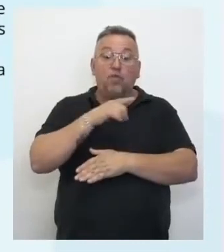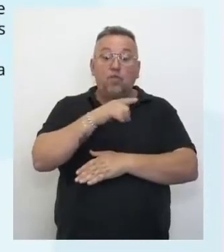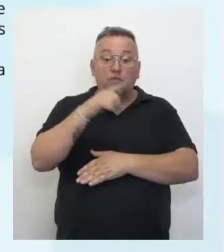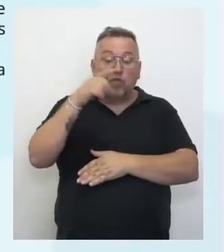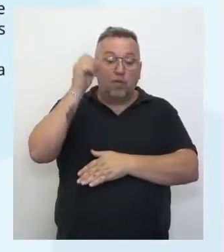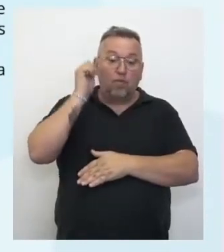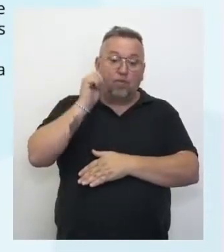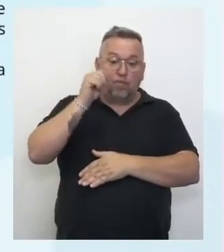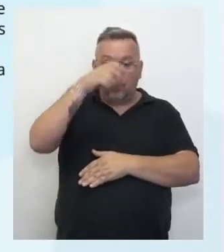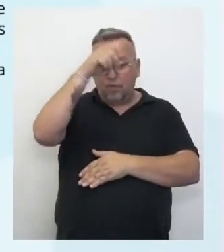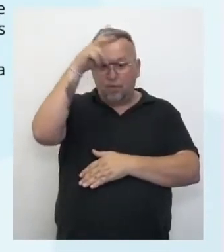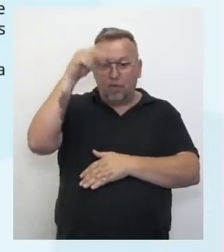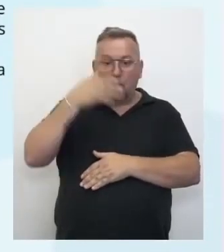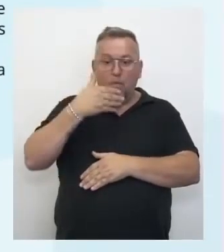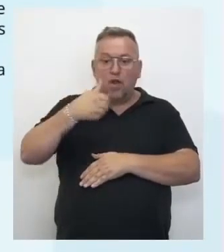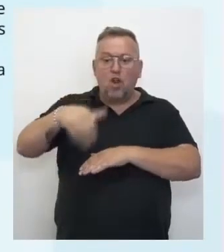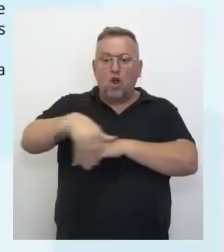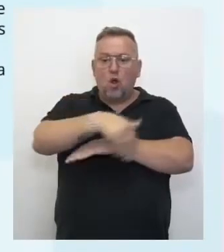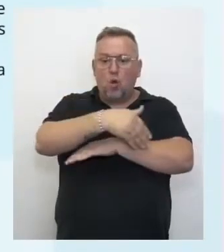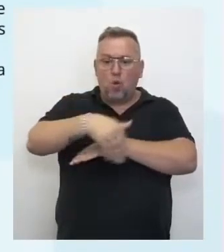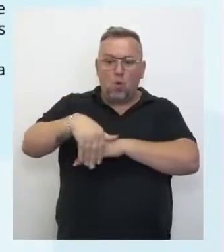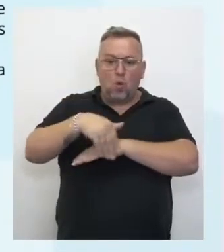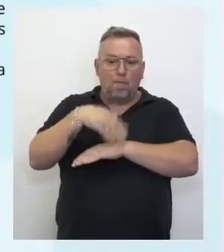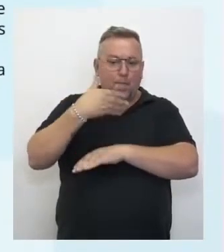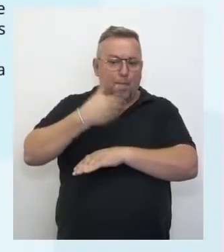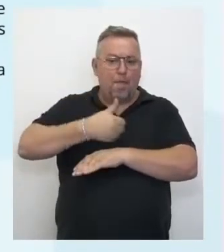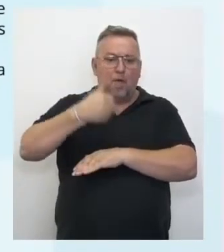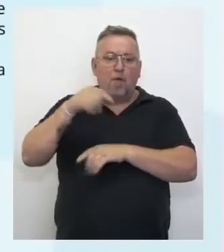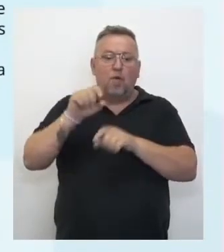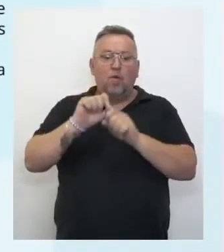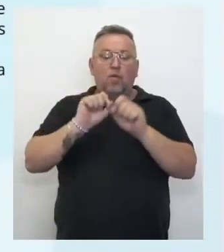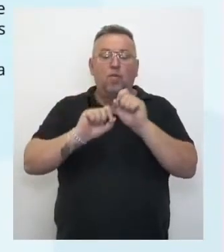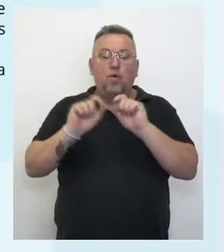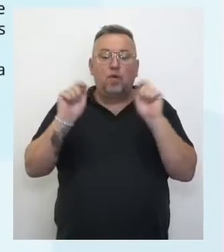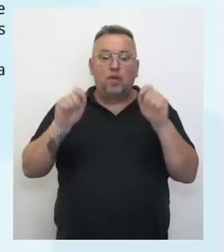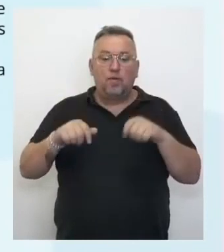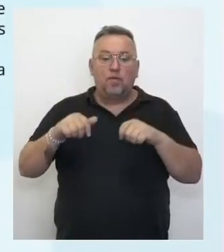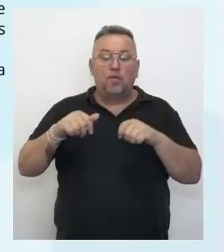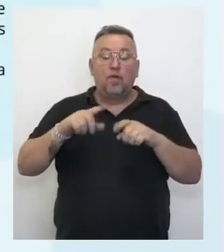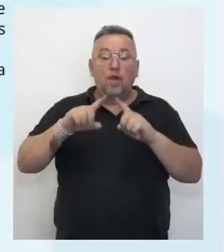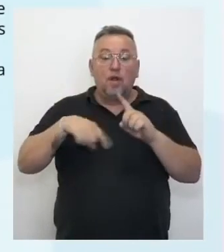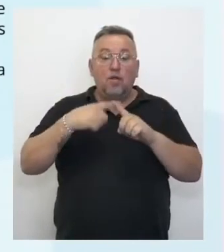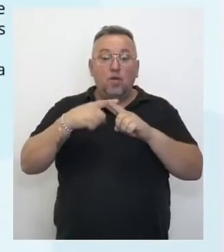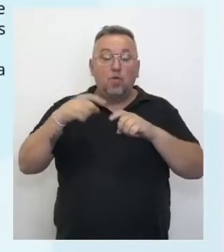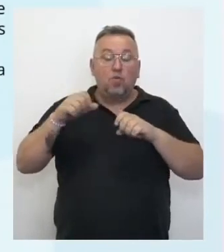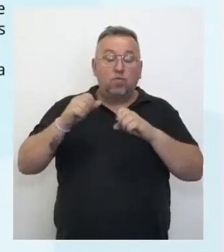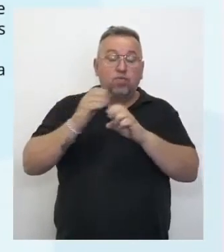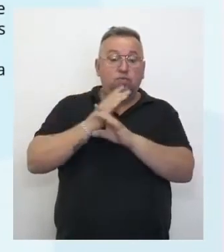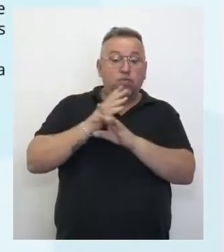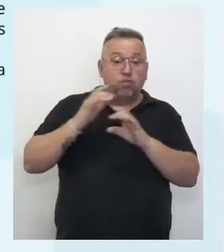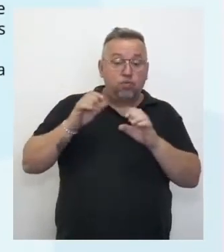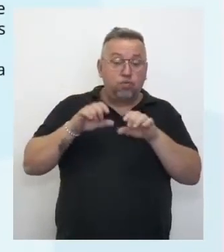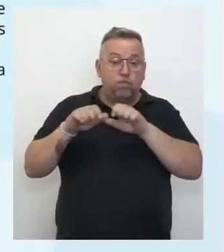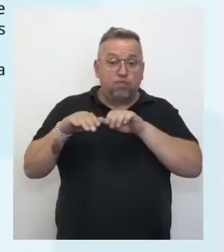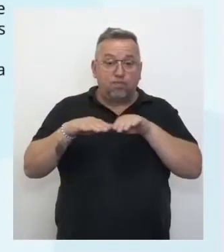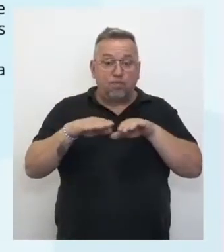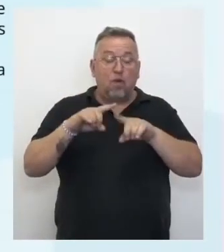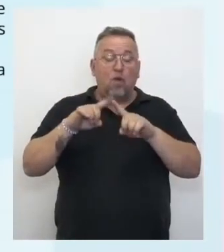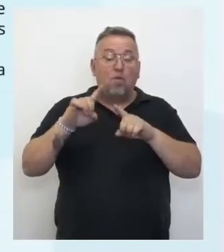Senhoria melhor pavimentação das nossas ruas, a fim de que possamos trafegar com mais